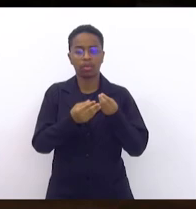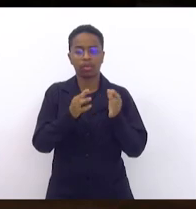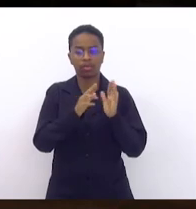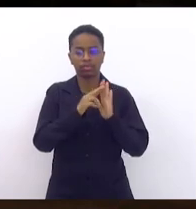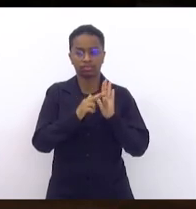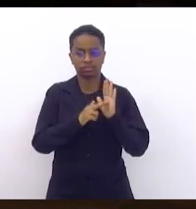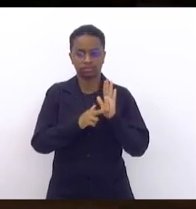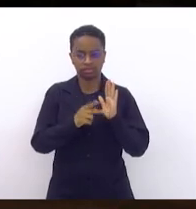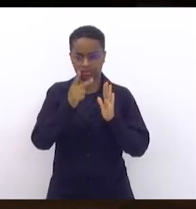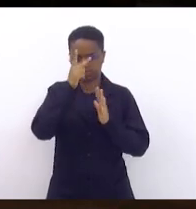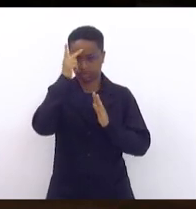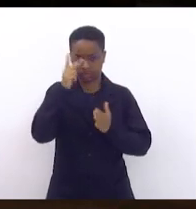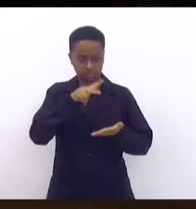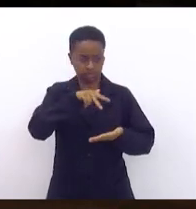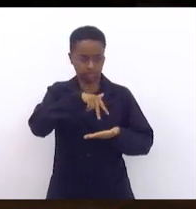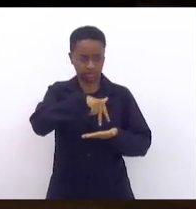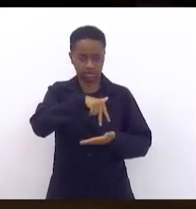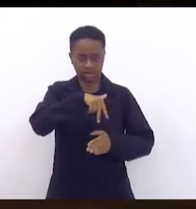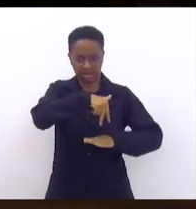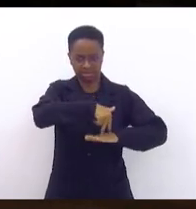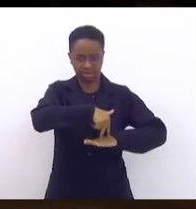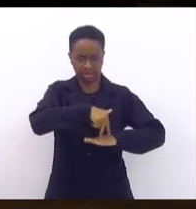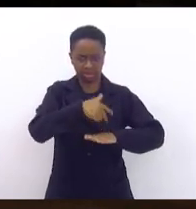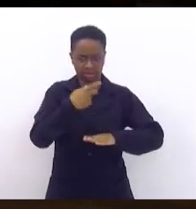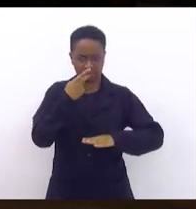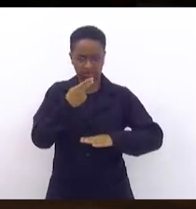vão falar aqui do público mesmo